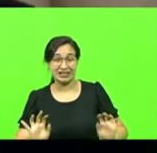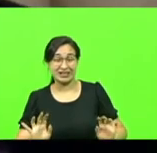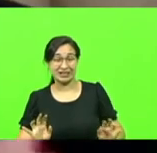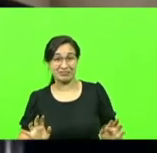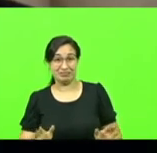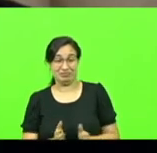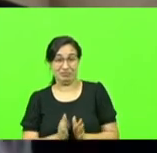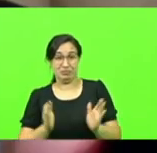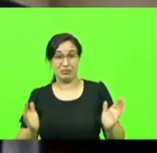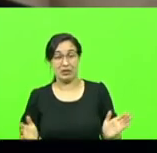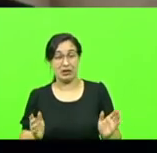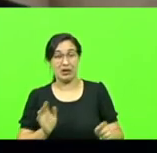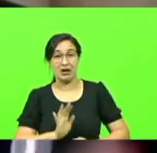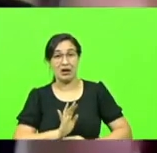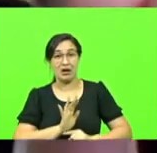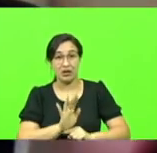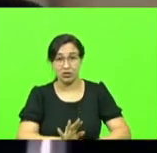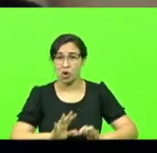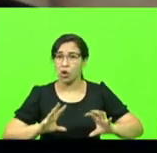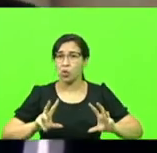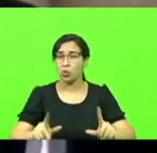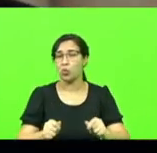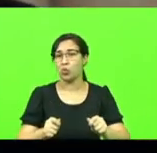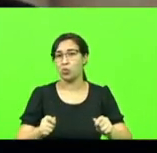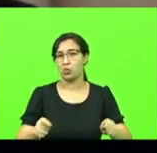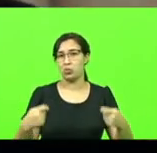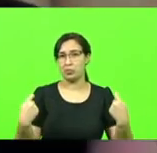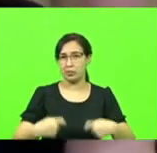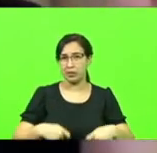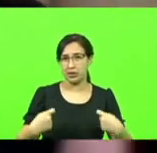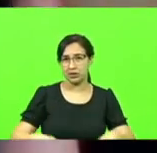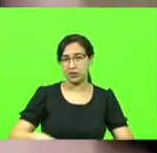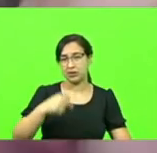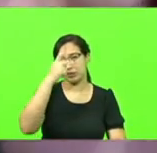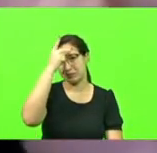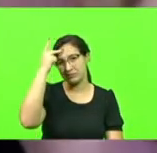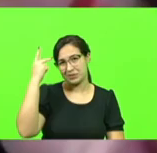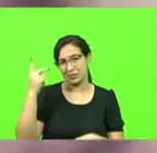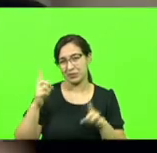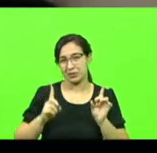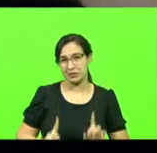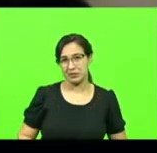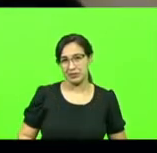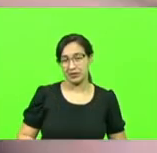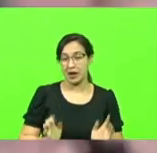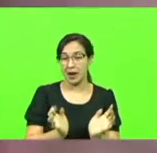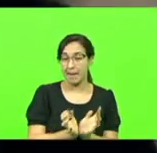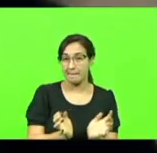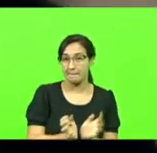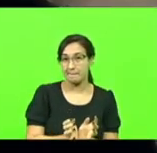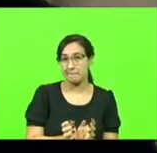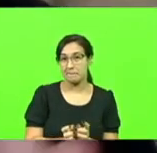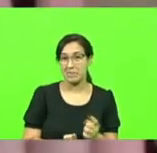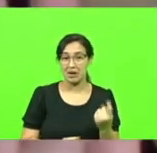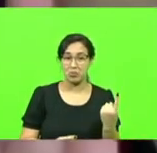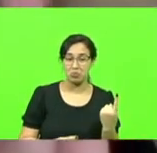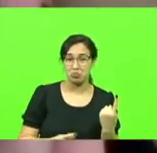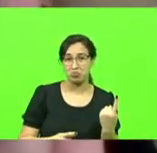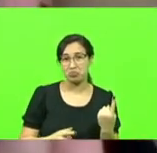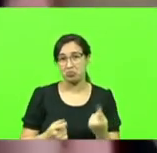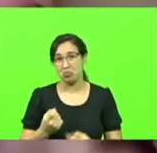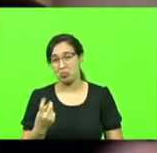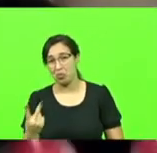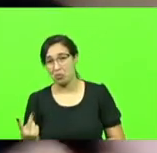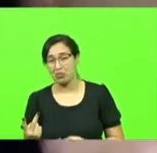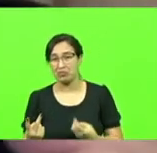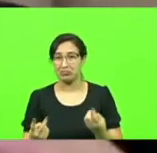conseguir suprir todas as necessidades da pessoa com deficiência. Quando na APAE recebem um, no máximo dois, como eu já falei, atendimentos